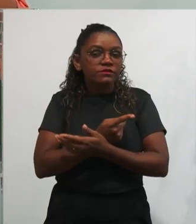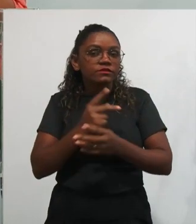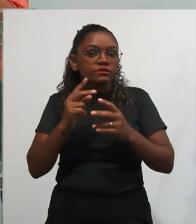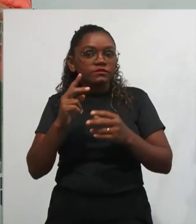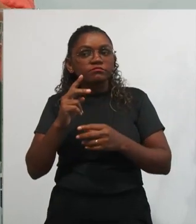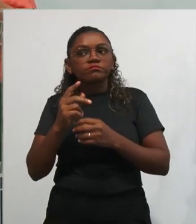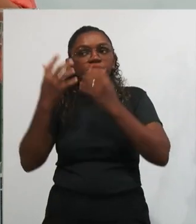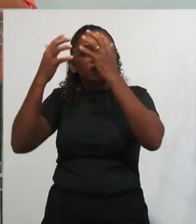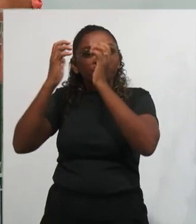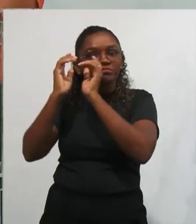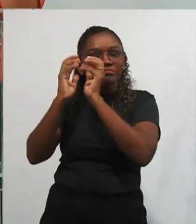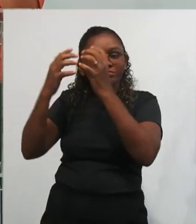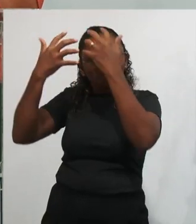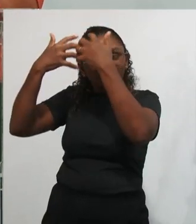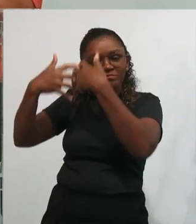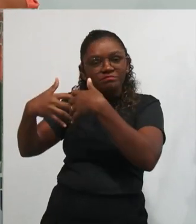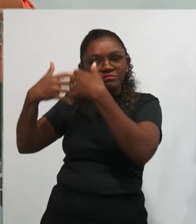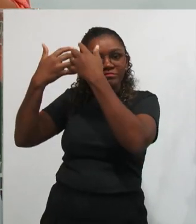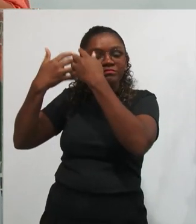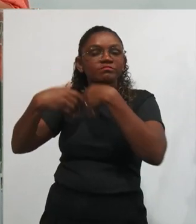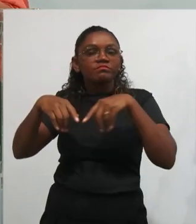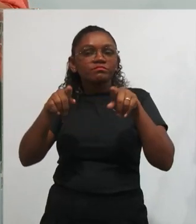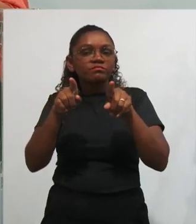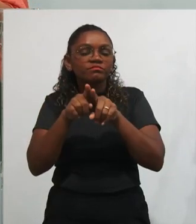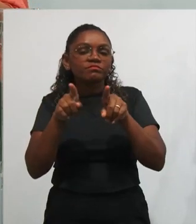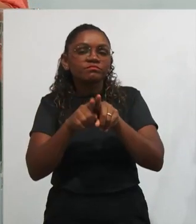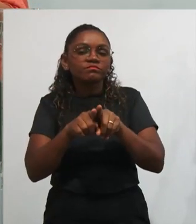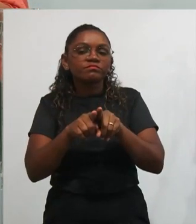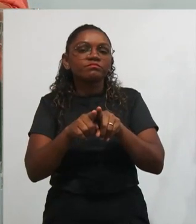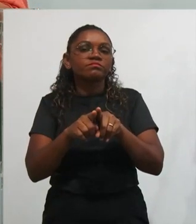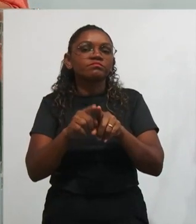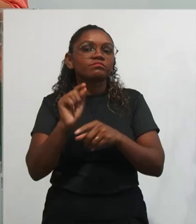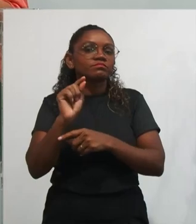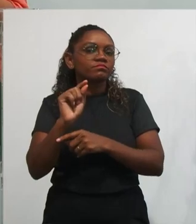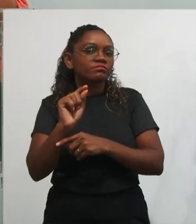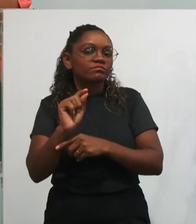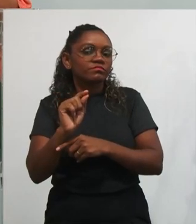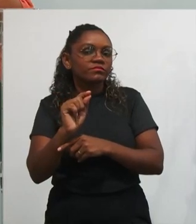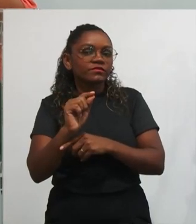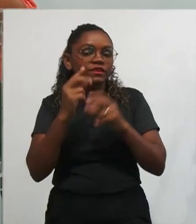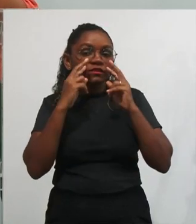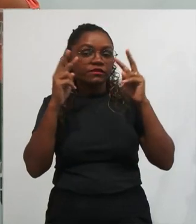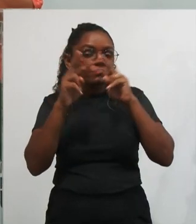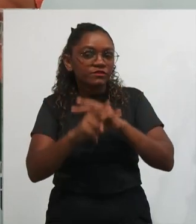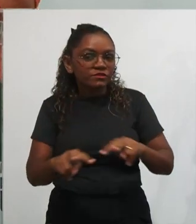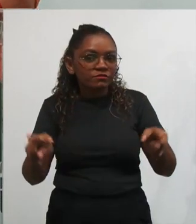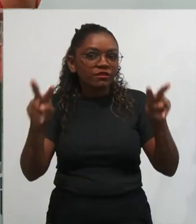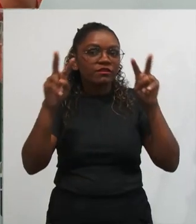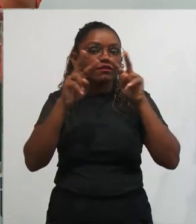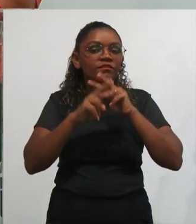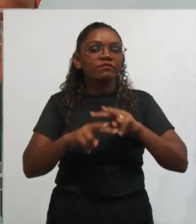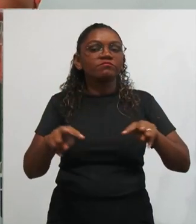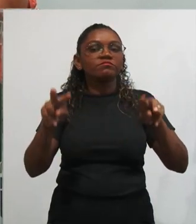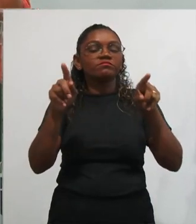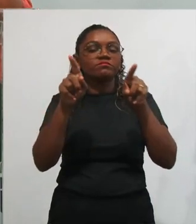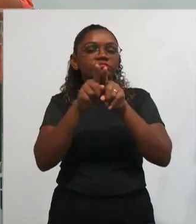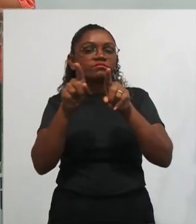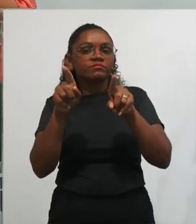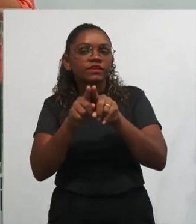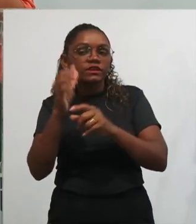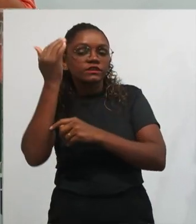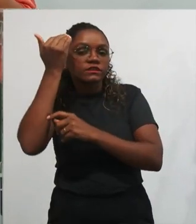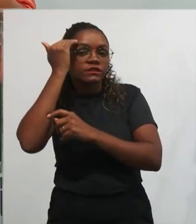da cognição a também acontece a questão eh visual né Eh também do